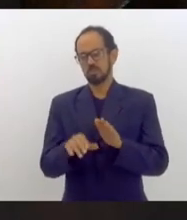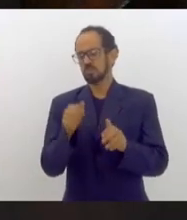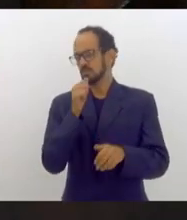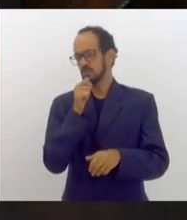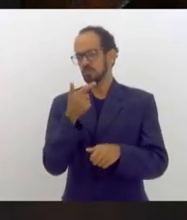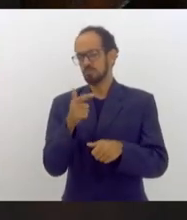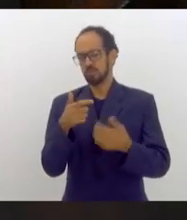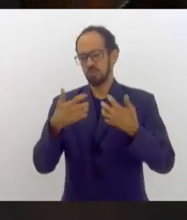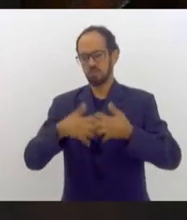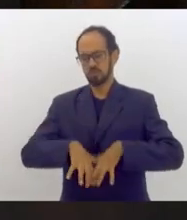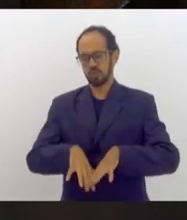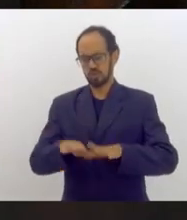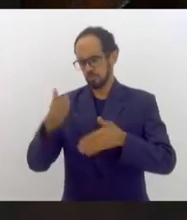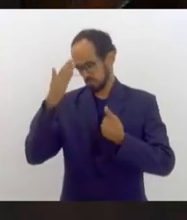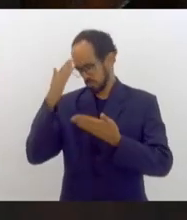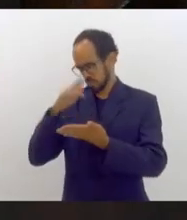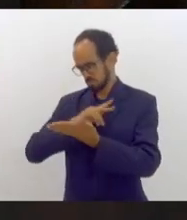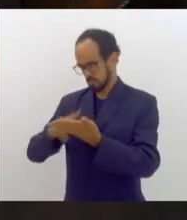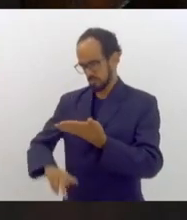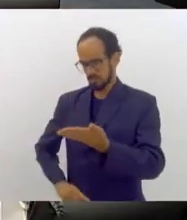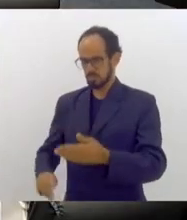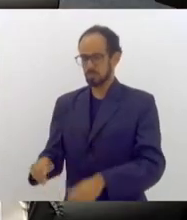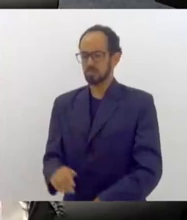a todos. Obrigado, presidente.